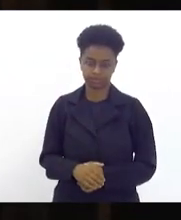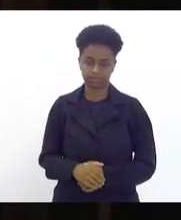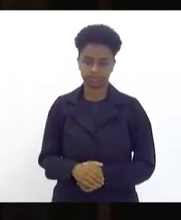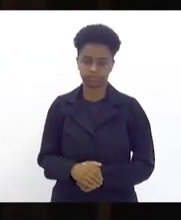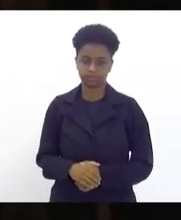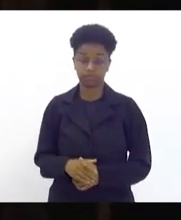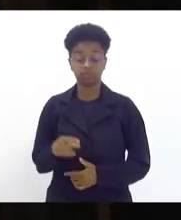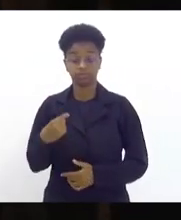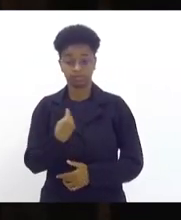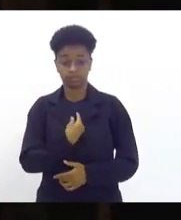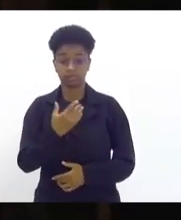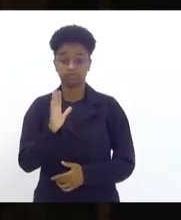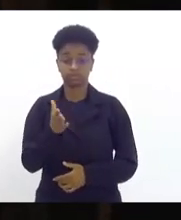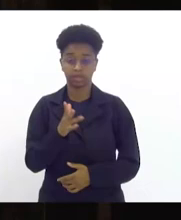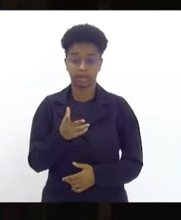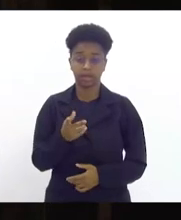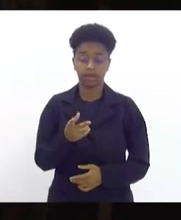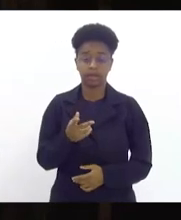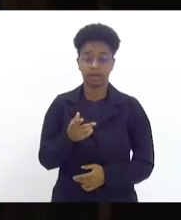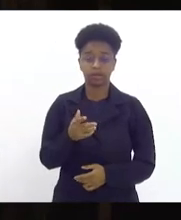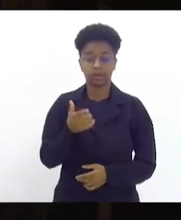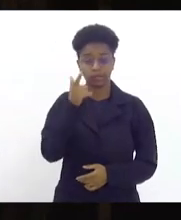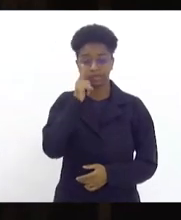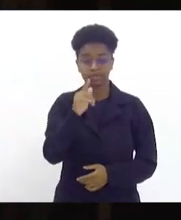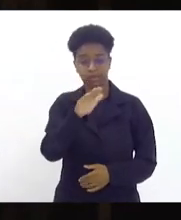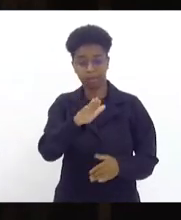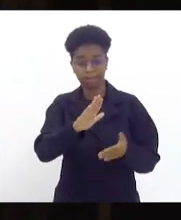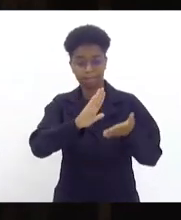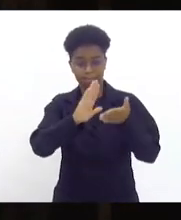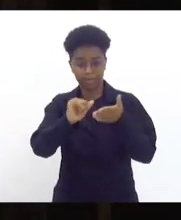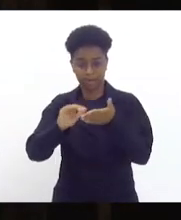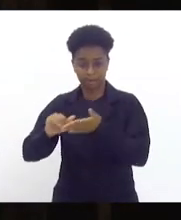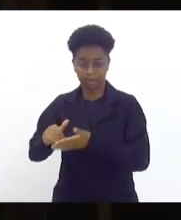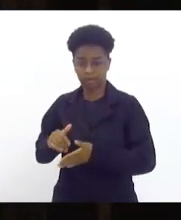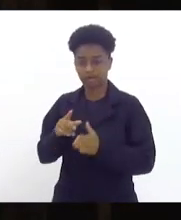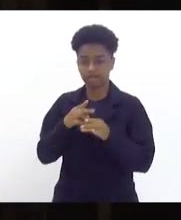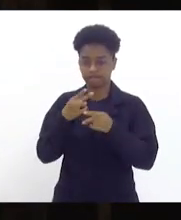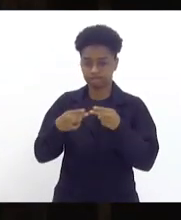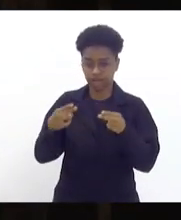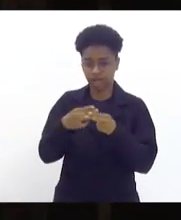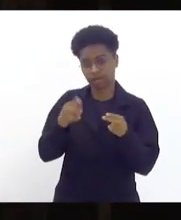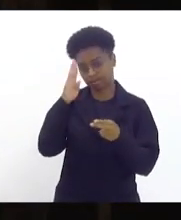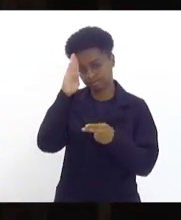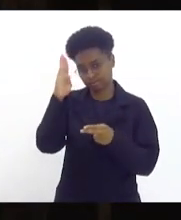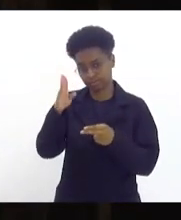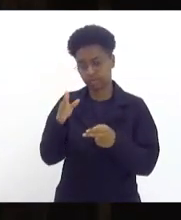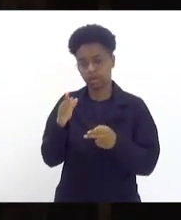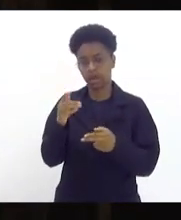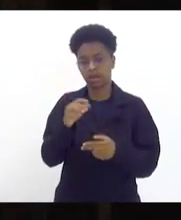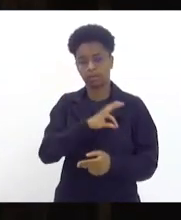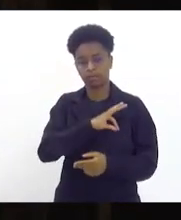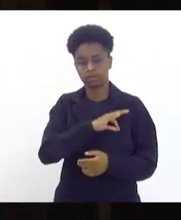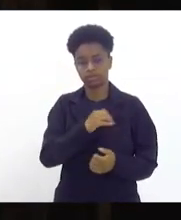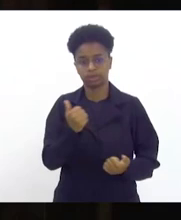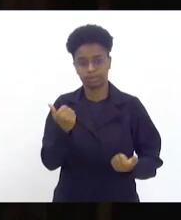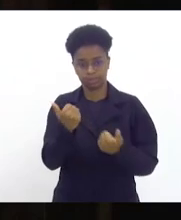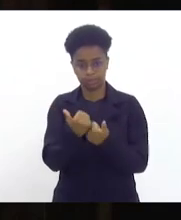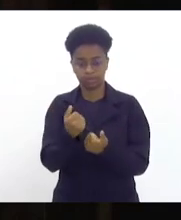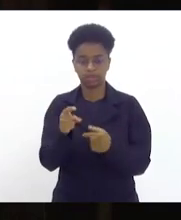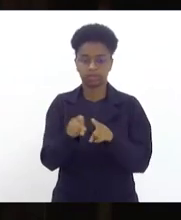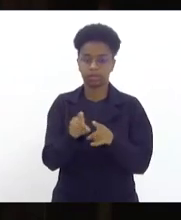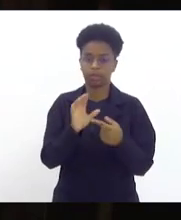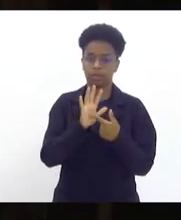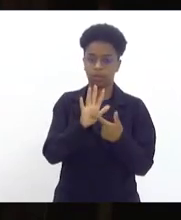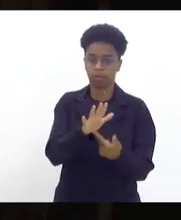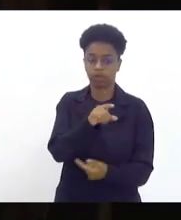uma uma grande quantidade de apreensão de armas brancas principalmente facas com apoio da Polícia Militar que acaba mostrando até